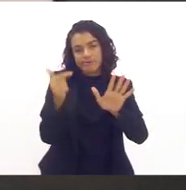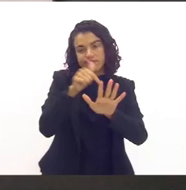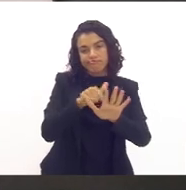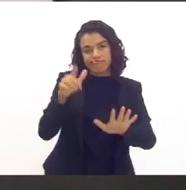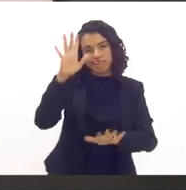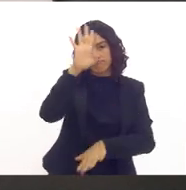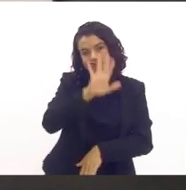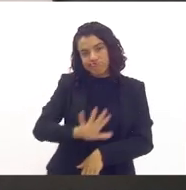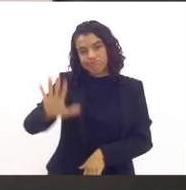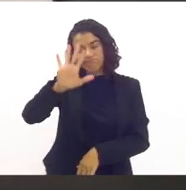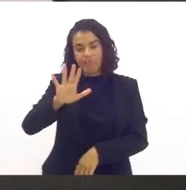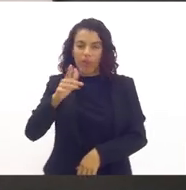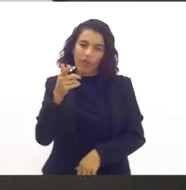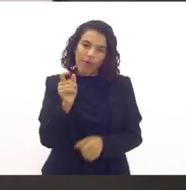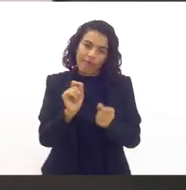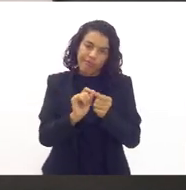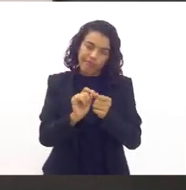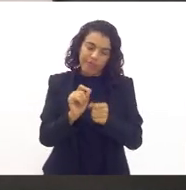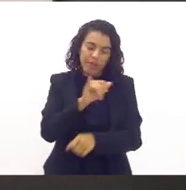Janeiro.